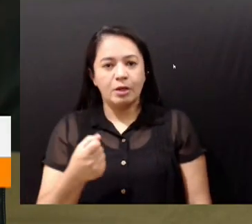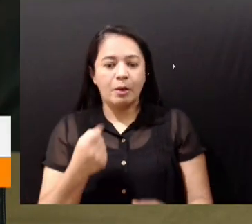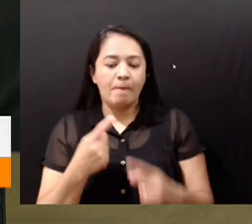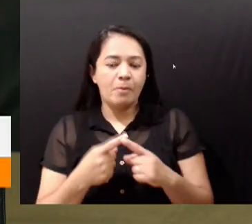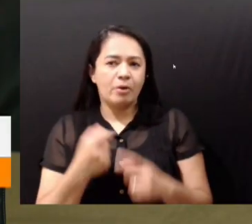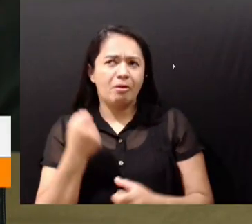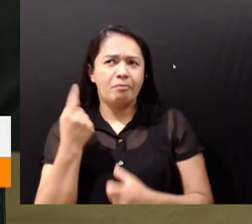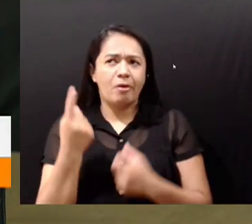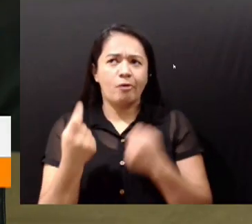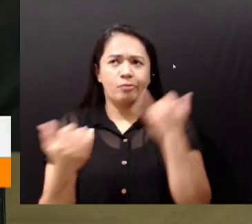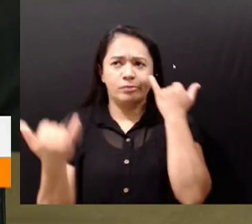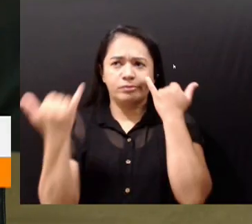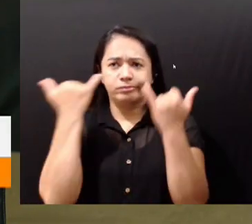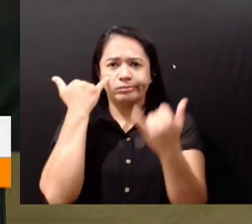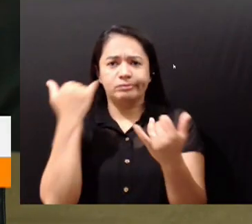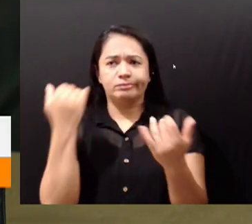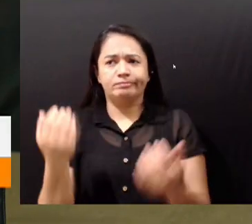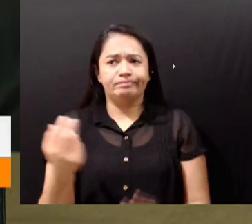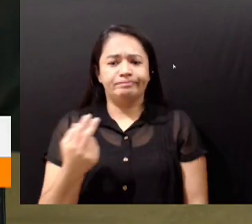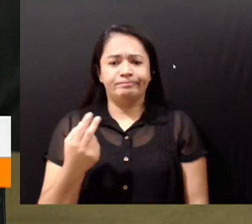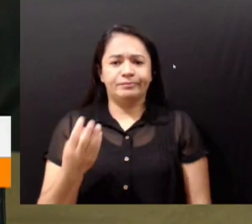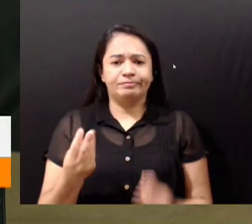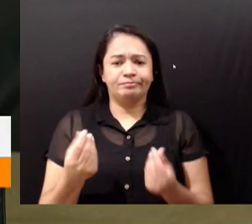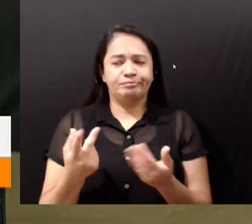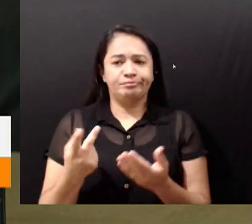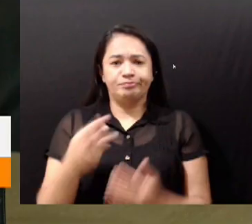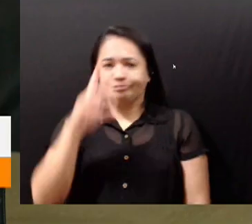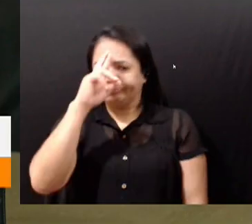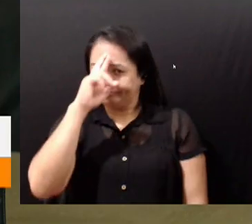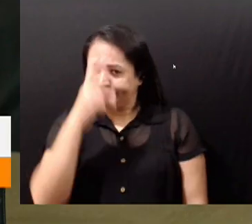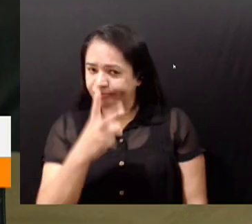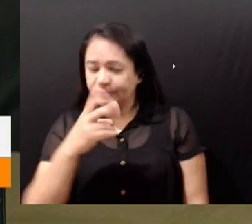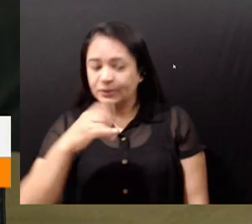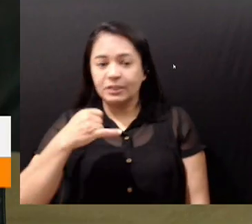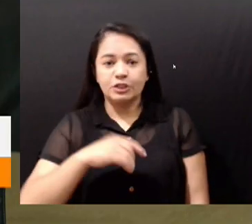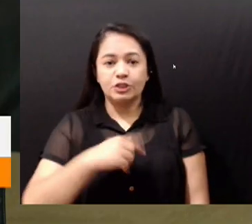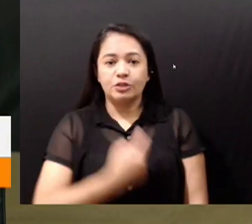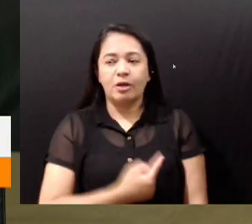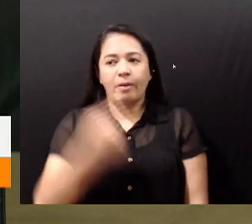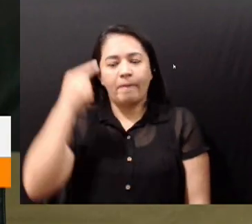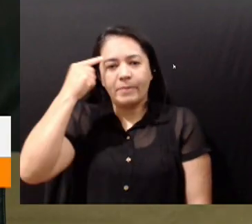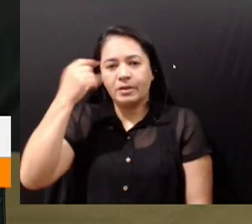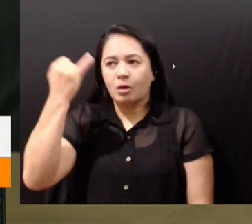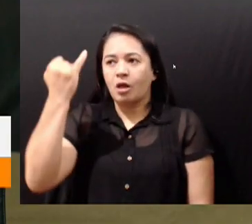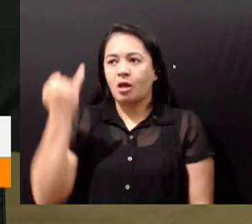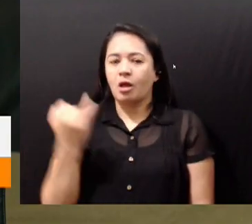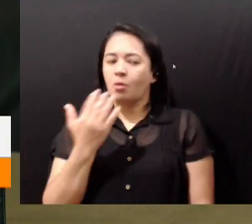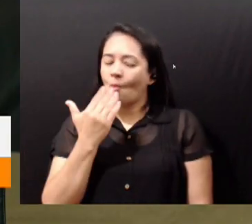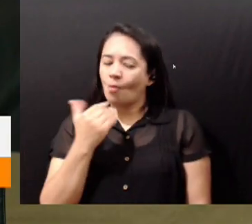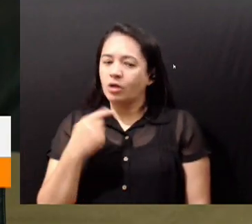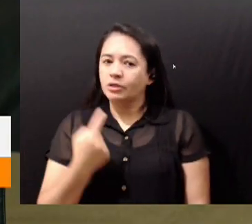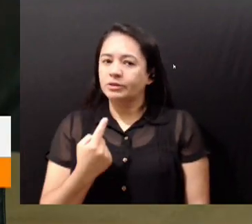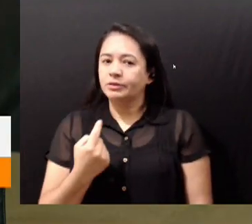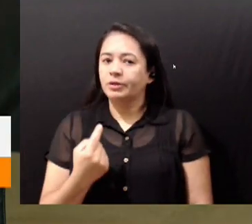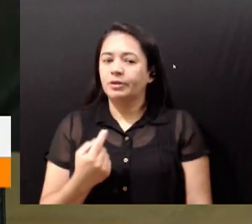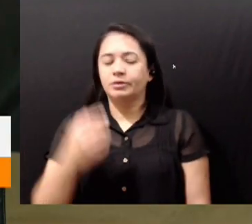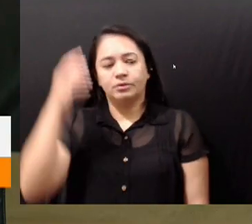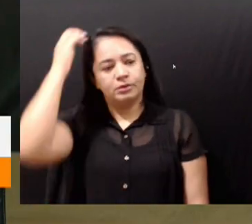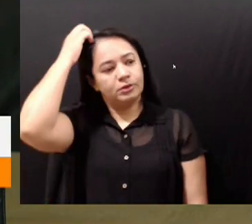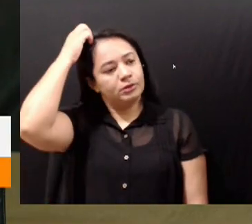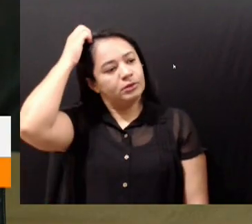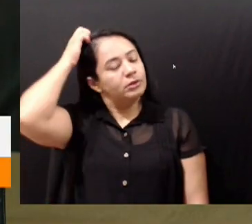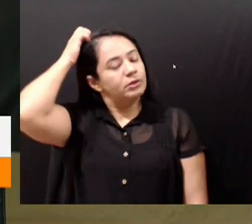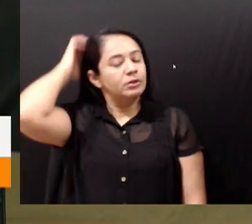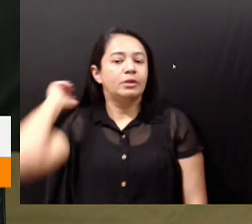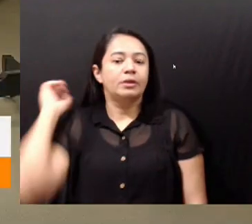fundamento. E se a gente for parar para pensar nessas dietas que a gente vê na internet, a gente corre um sério risco de